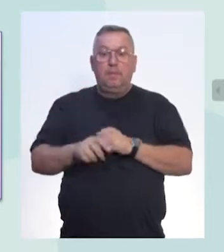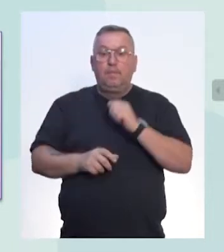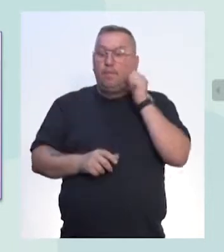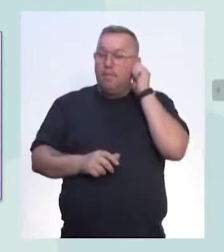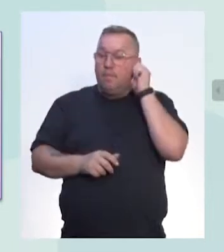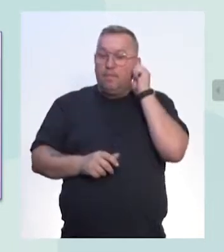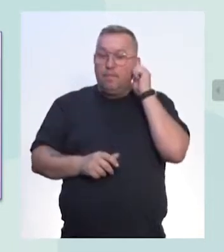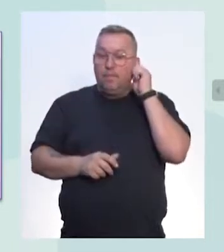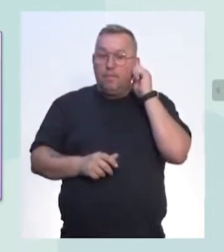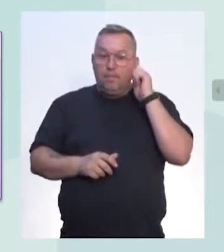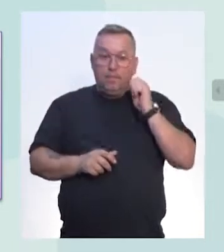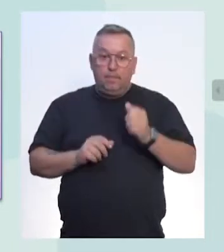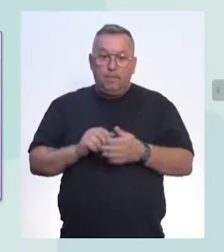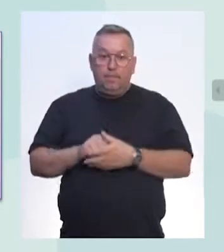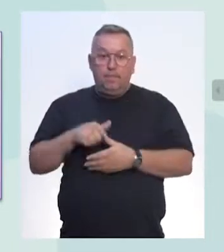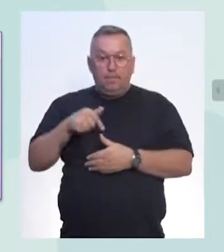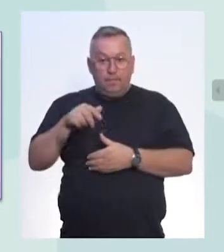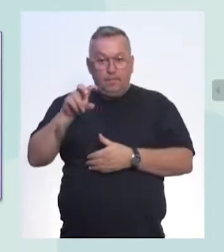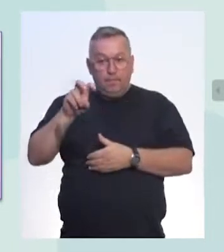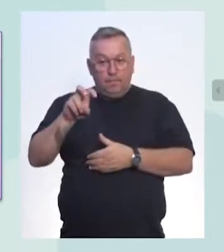dia, que é